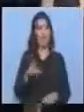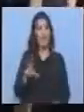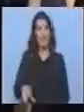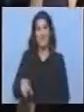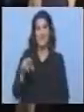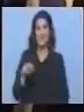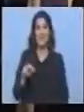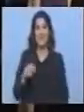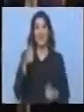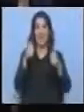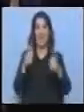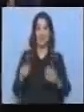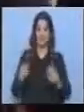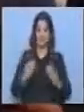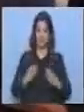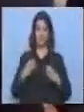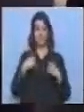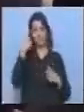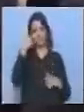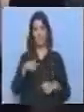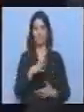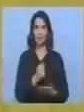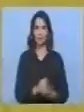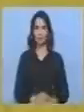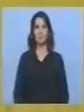que recebeu quando se licenciou.